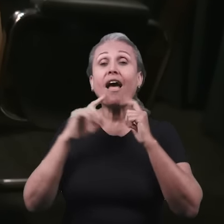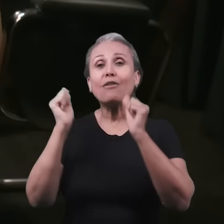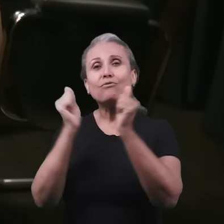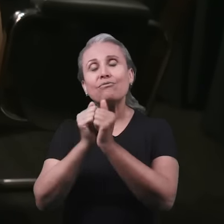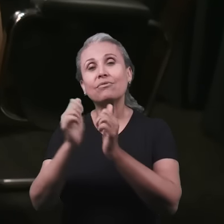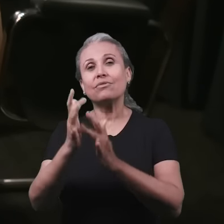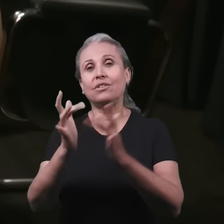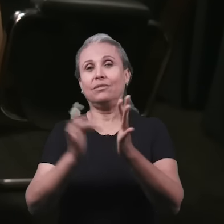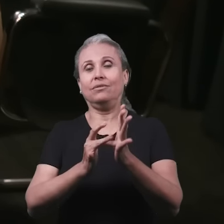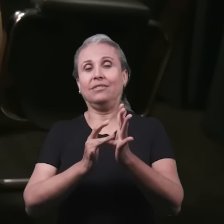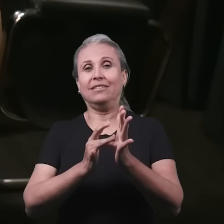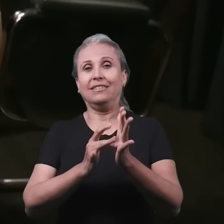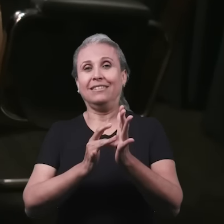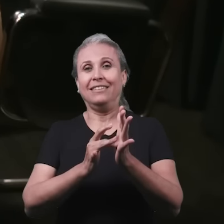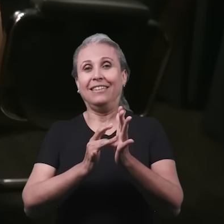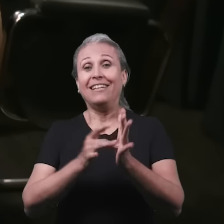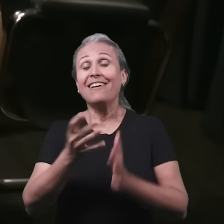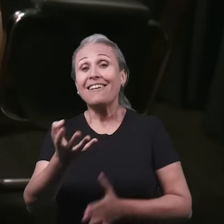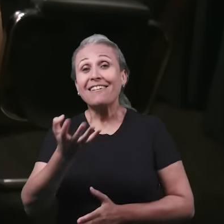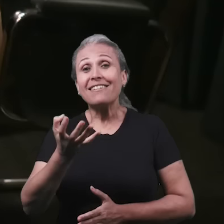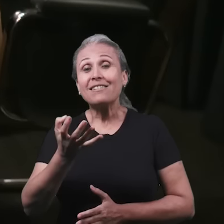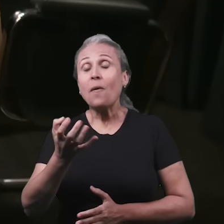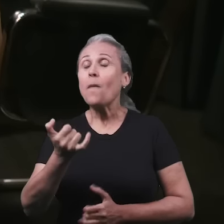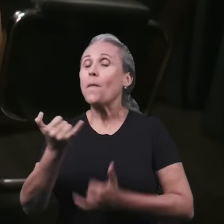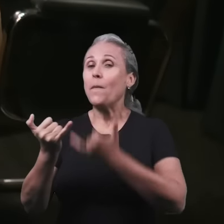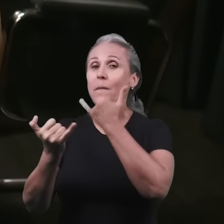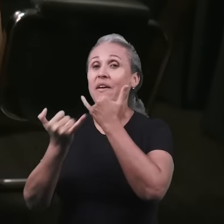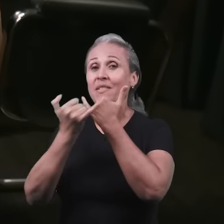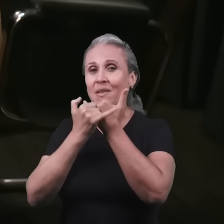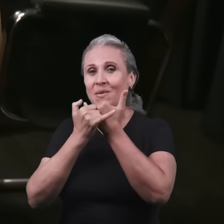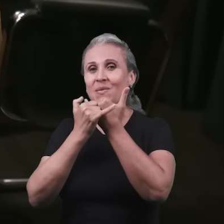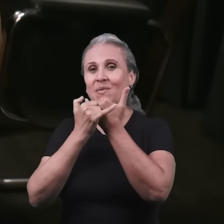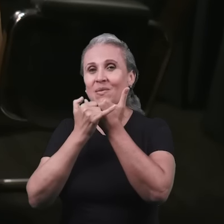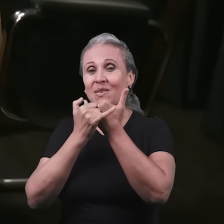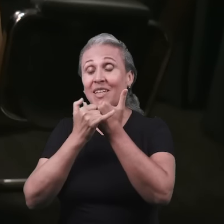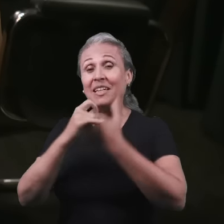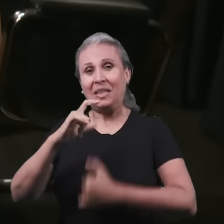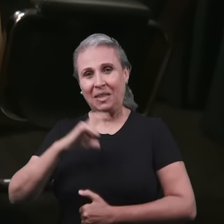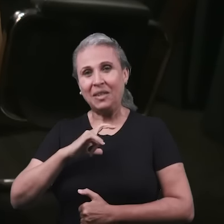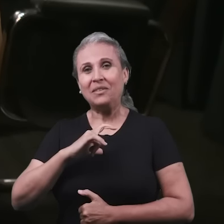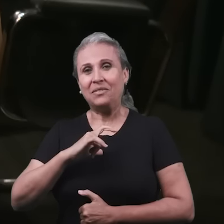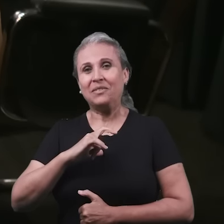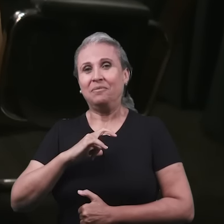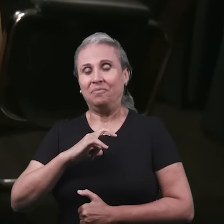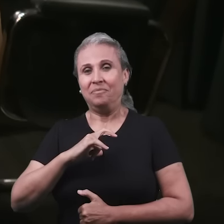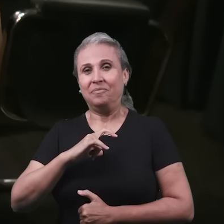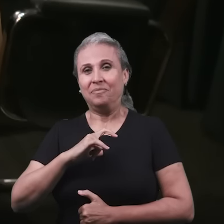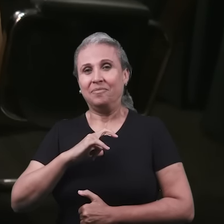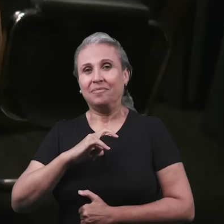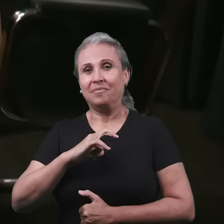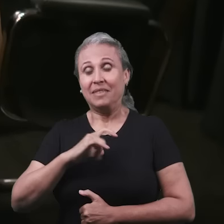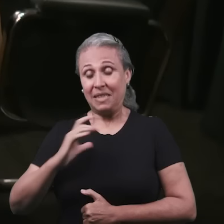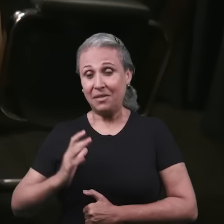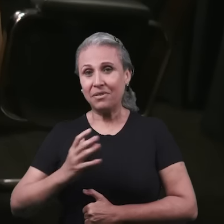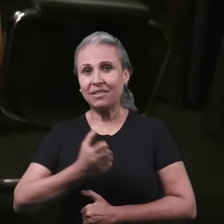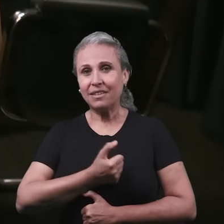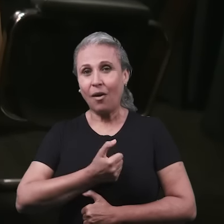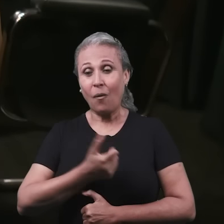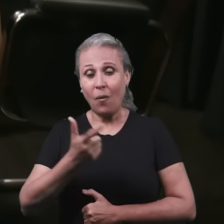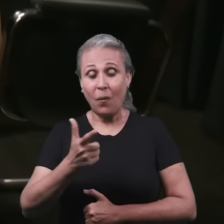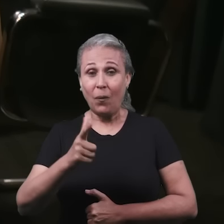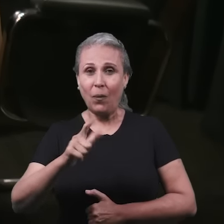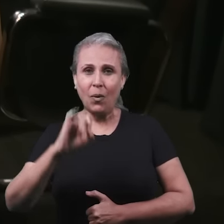um buscou perdão no lugar certo, encontrou restauração, né? O outro encontrou